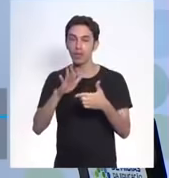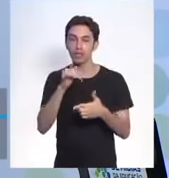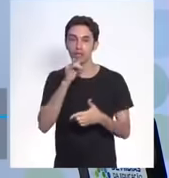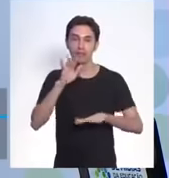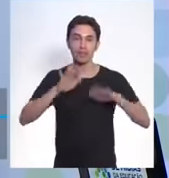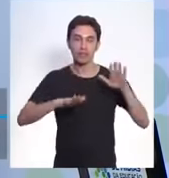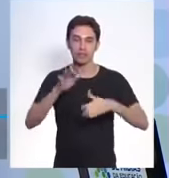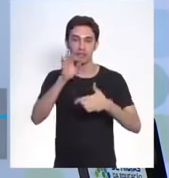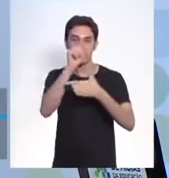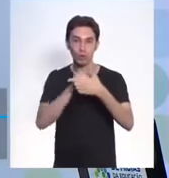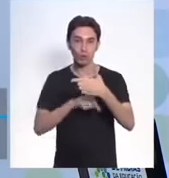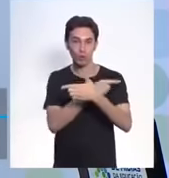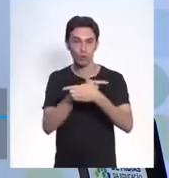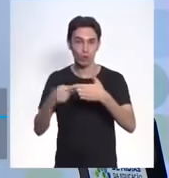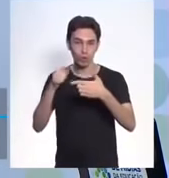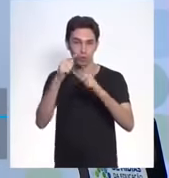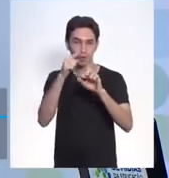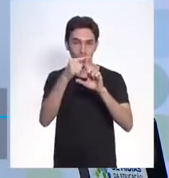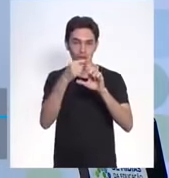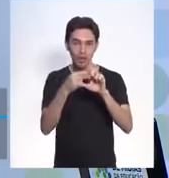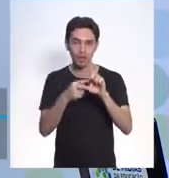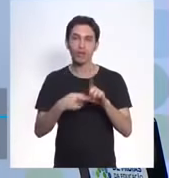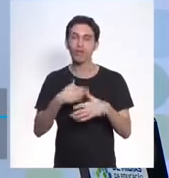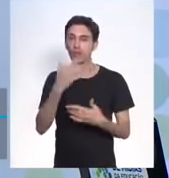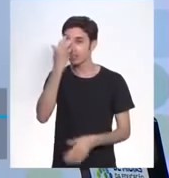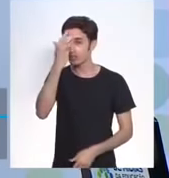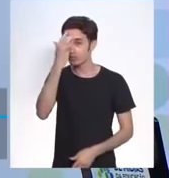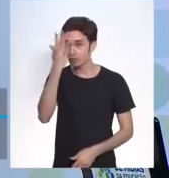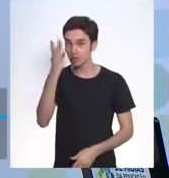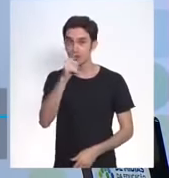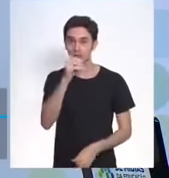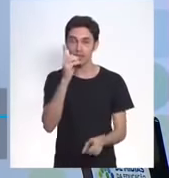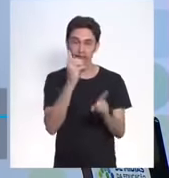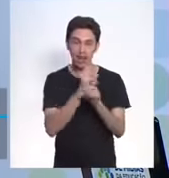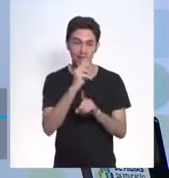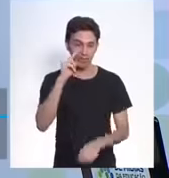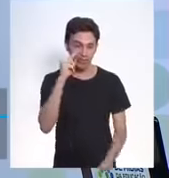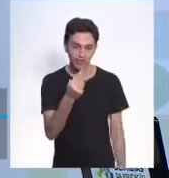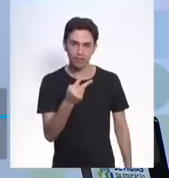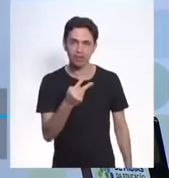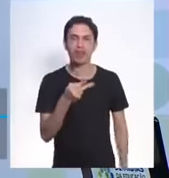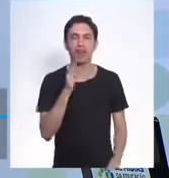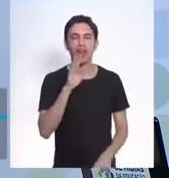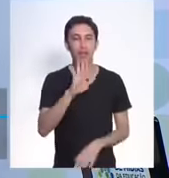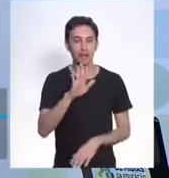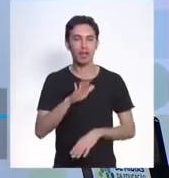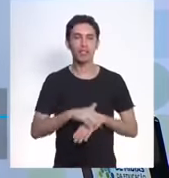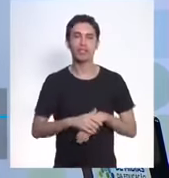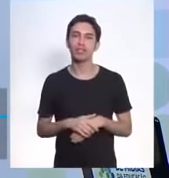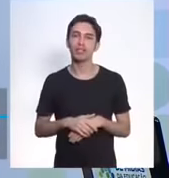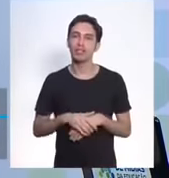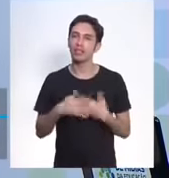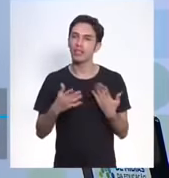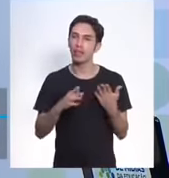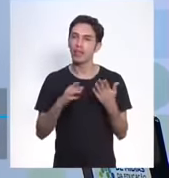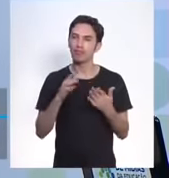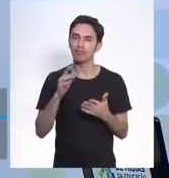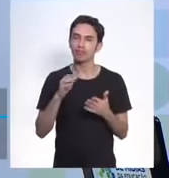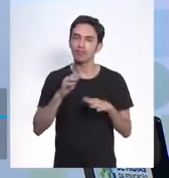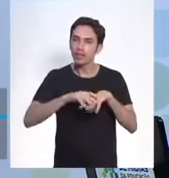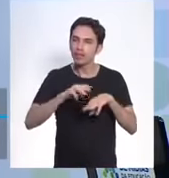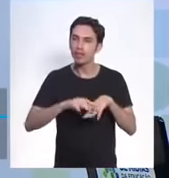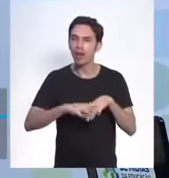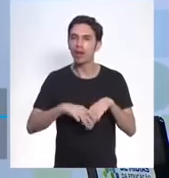no plano você já muito mais fácil talvez aí a identificação mas na teoria na